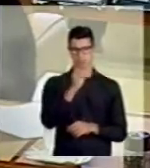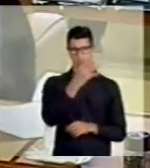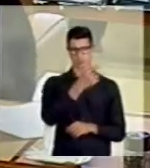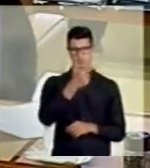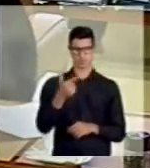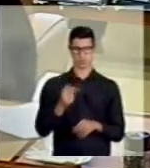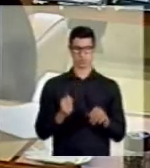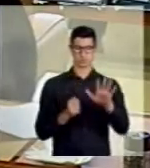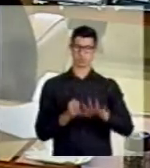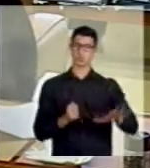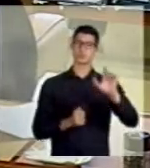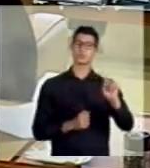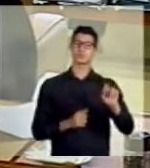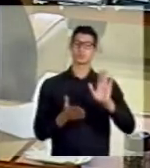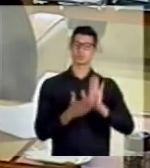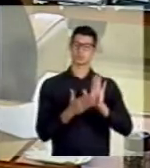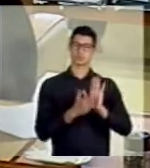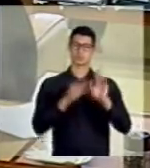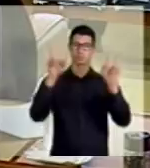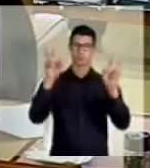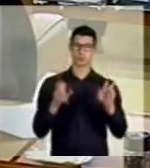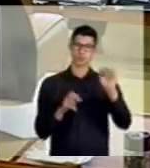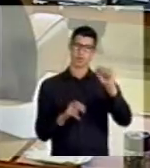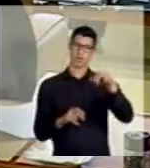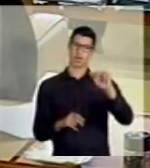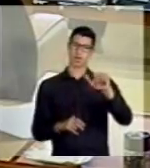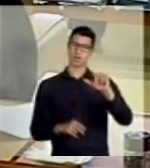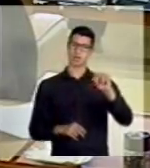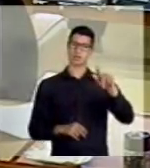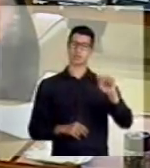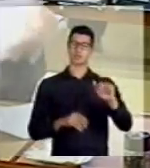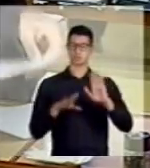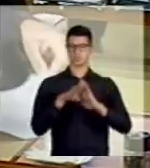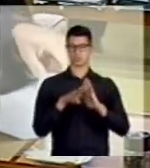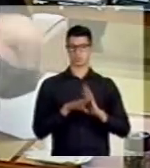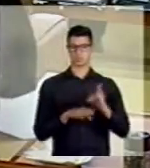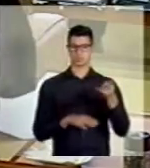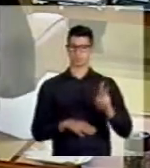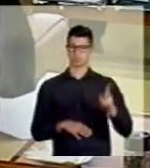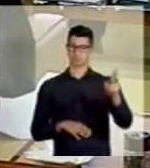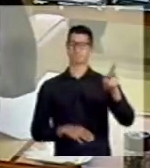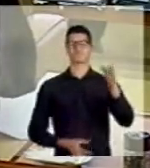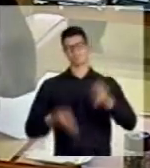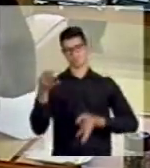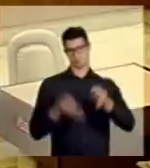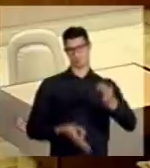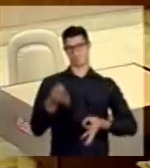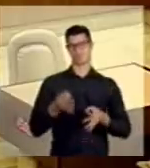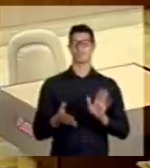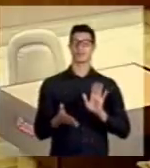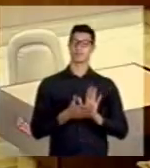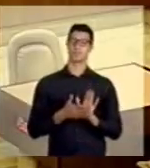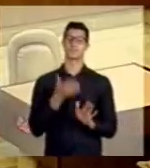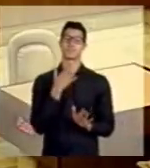paradigma da repercussão geral, que trata de questão análoga e está previsto na pauta para a continuidade de julgamento. A